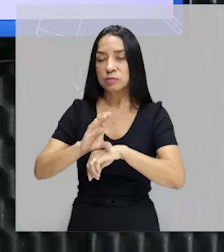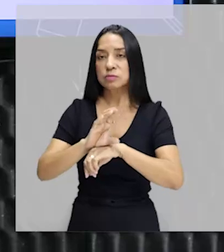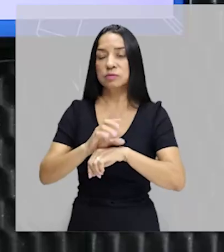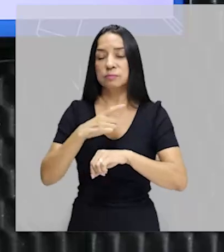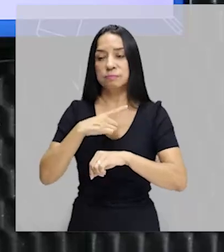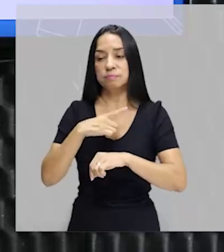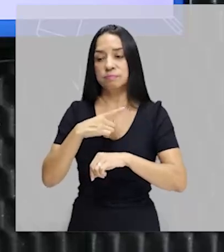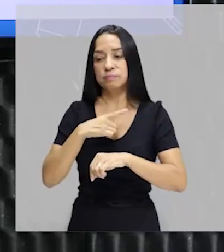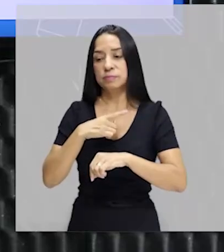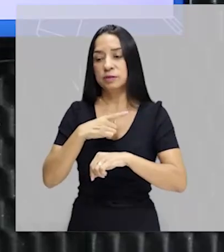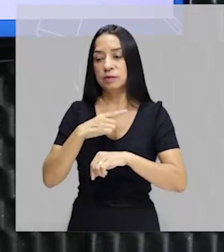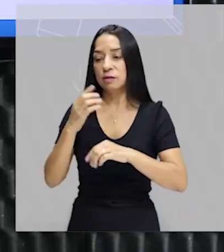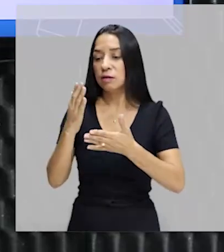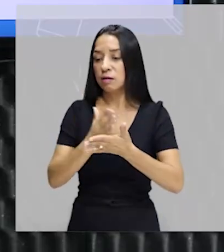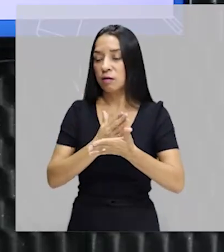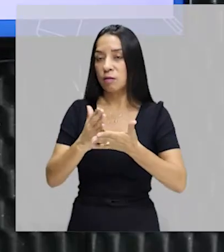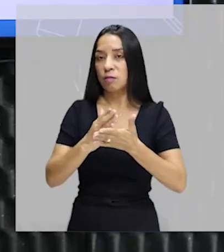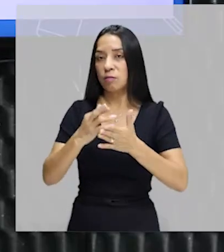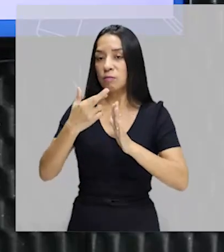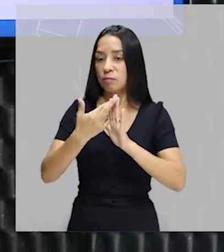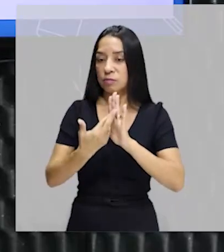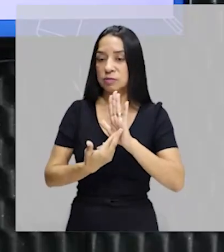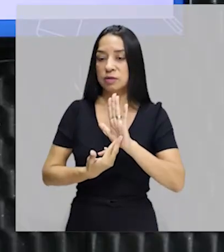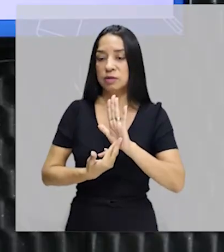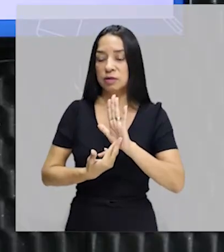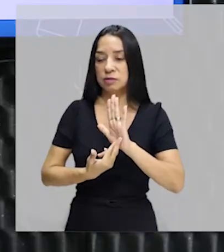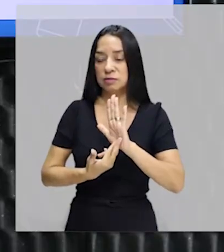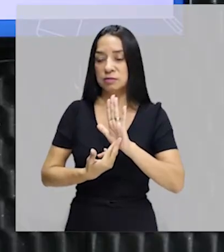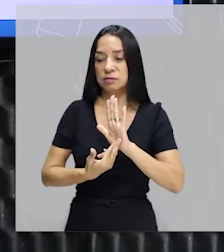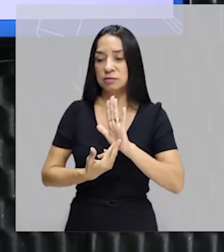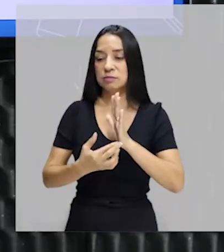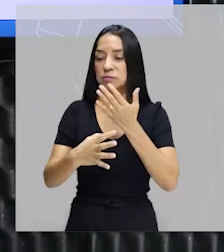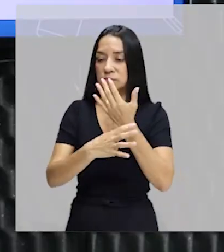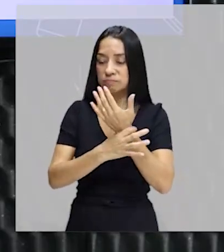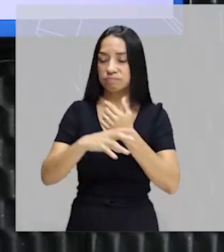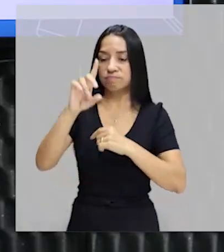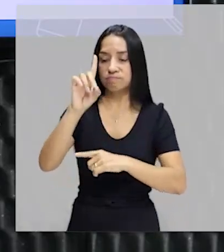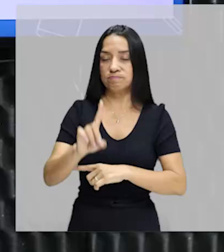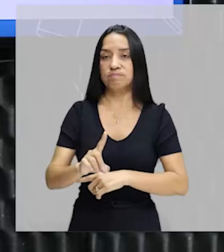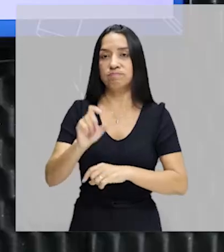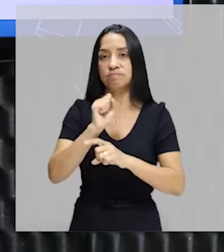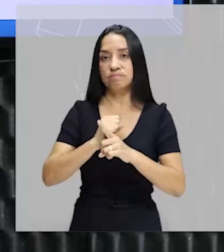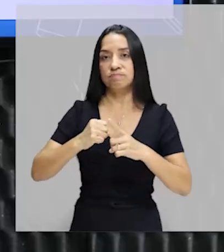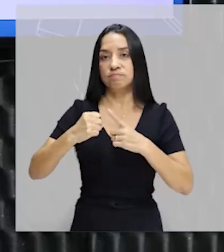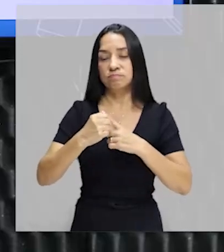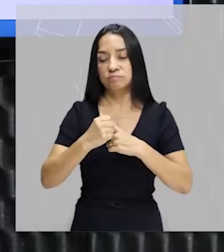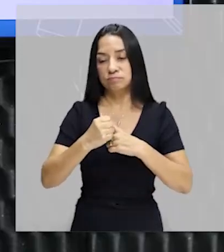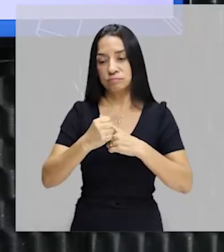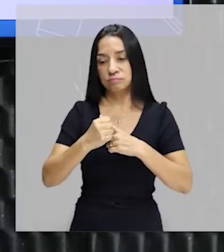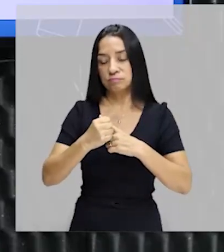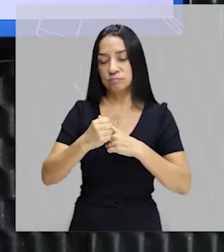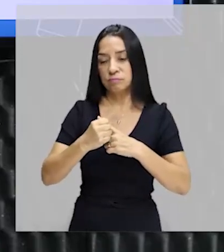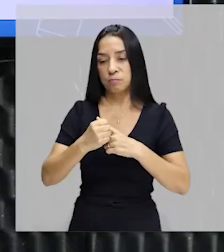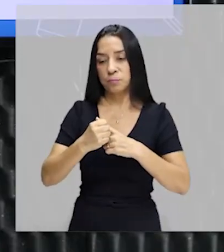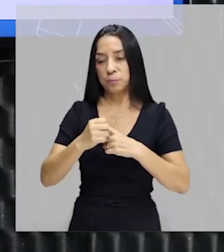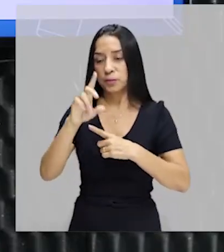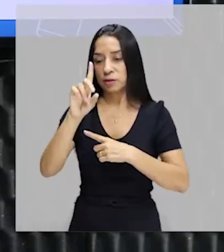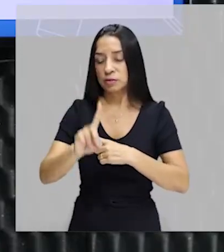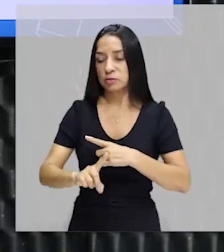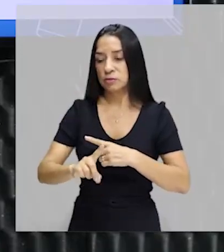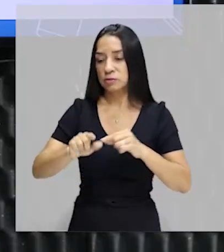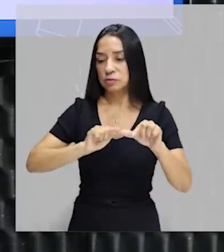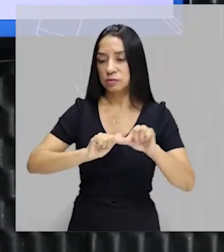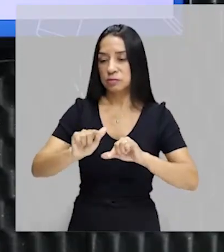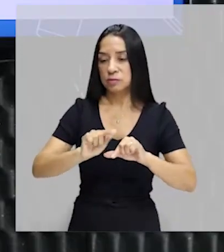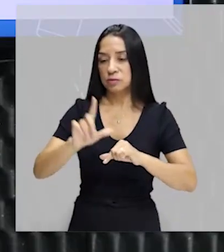já traz algumas normas que garantem direitos sociais, direitos trabalhistas, como diminuição de